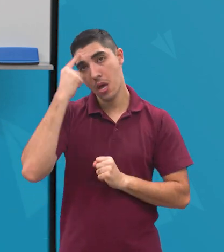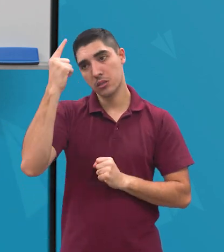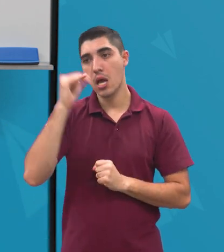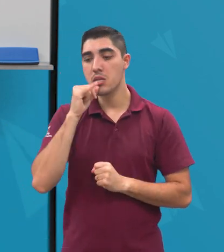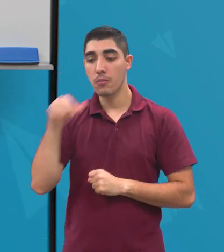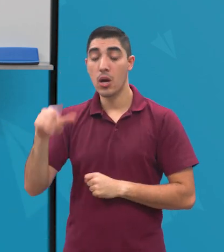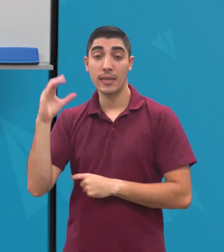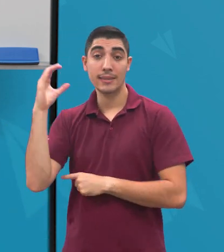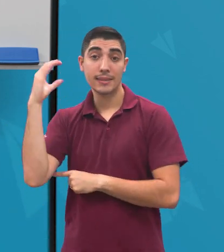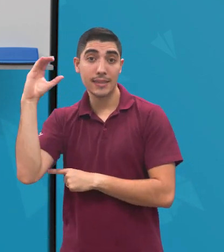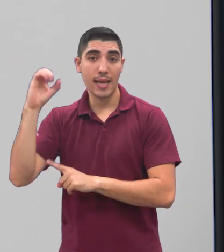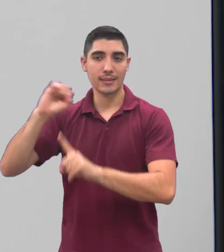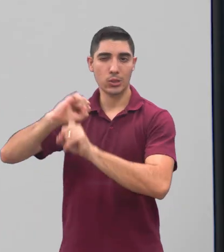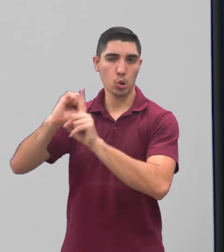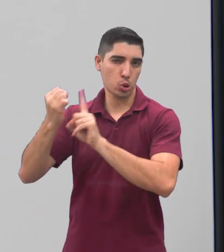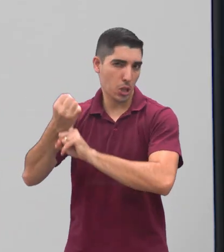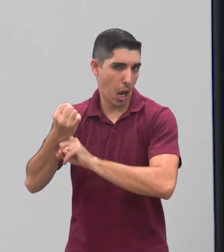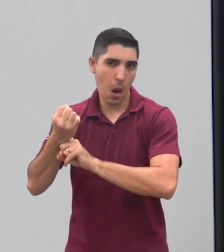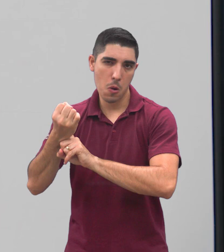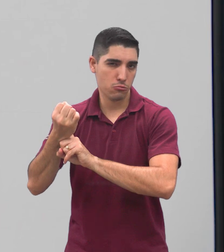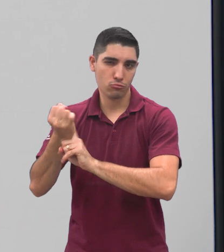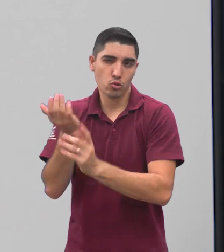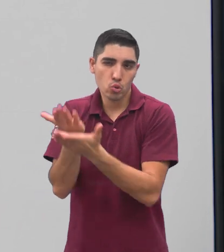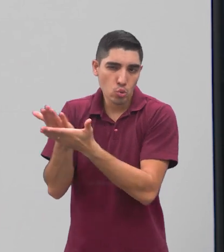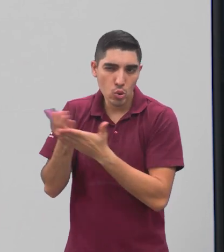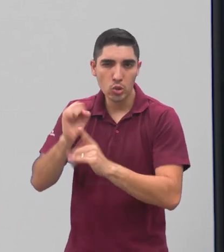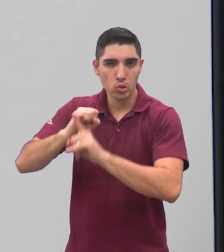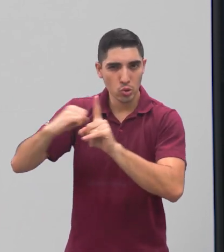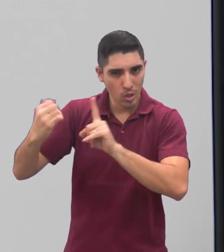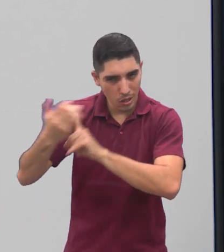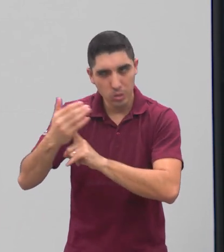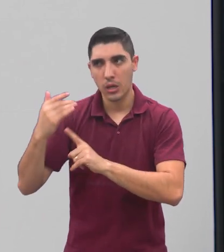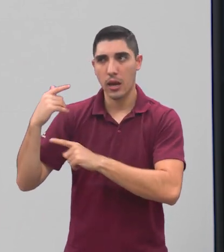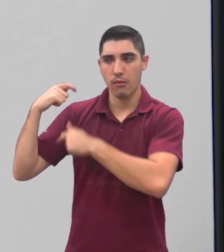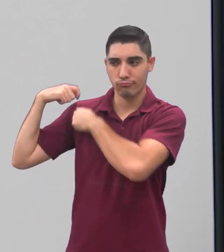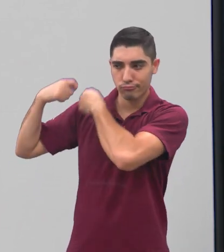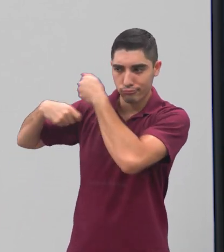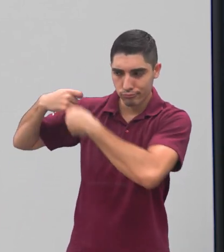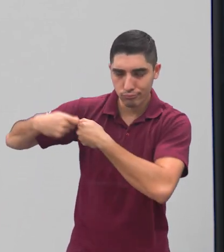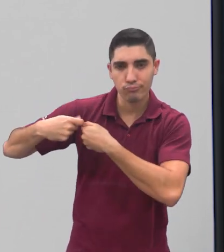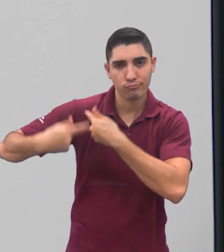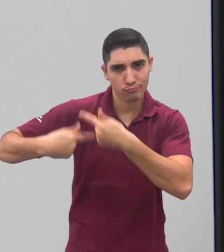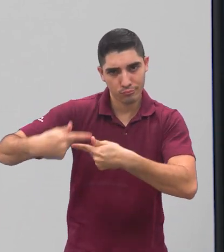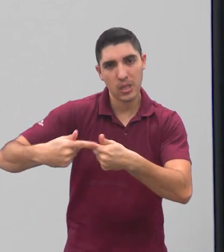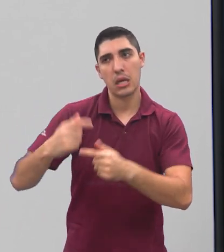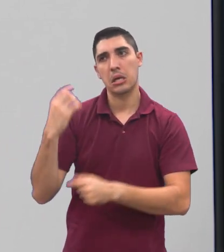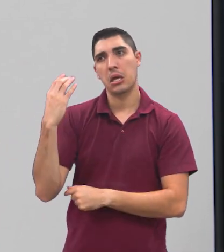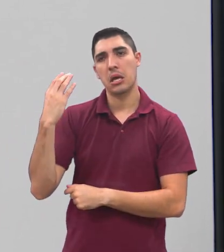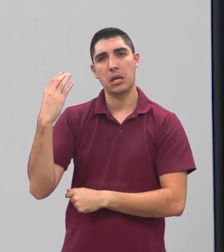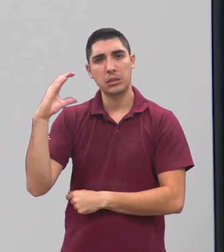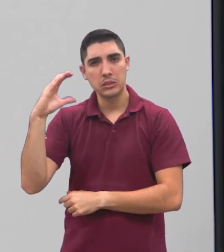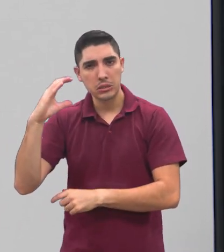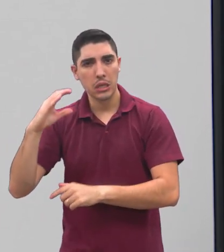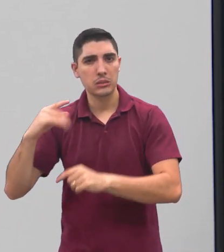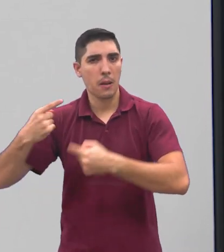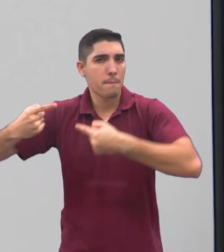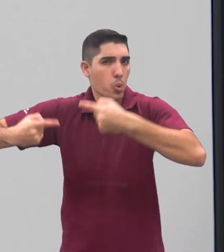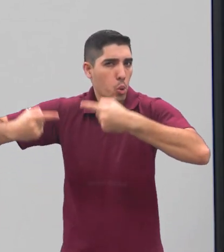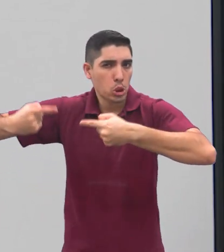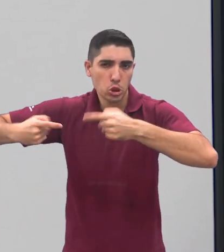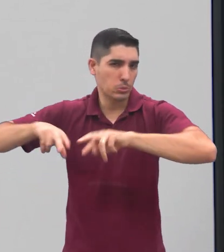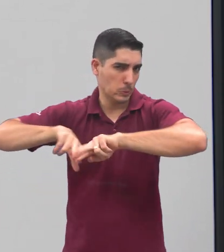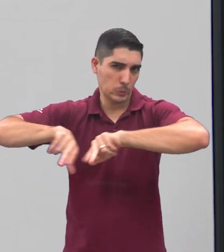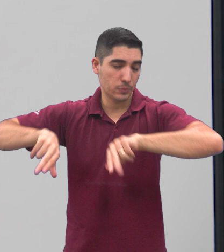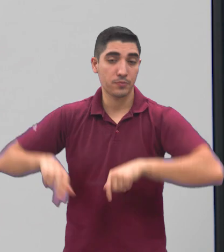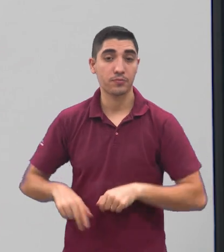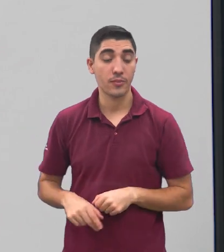das ciências sociais, sociologia, antropologia, ciência política. Podemos